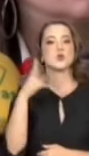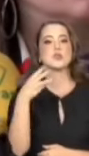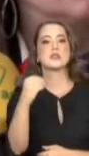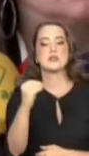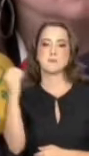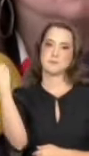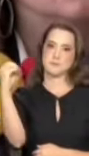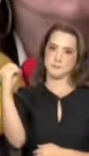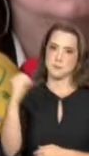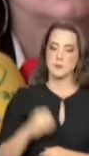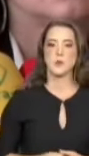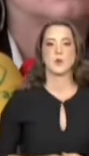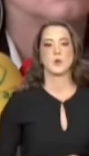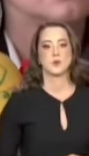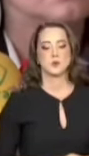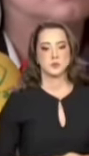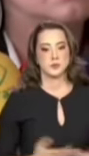outubro.